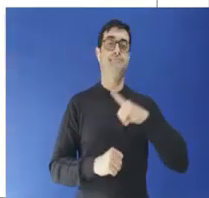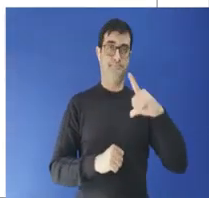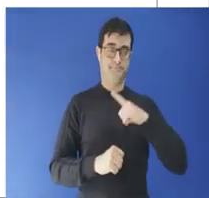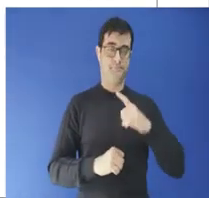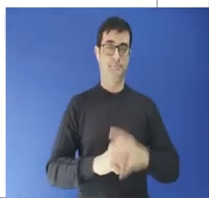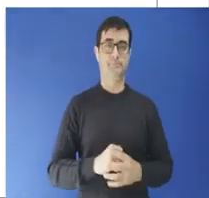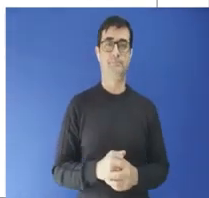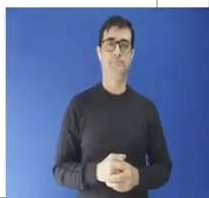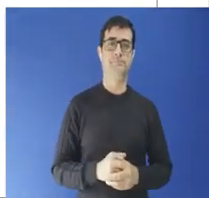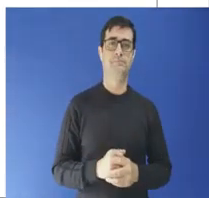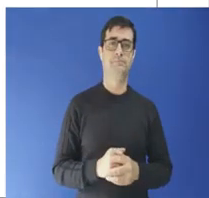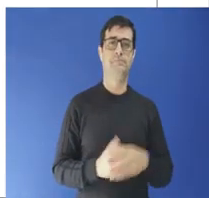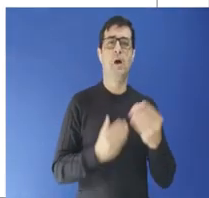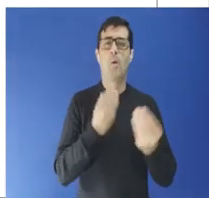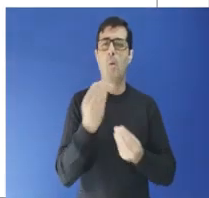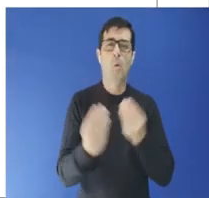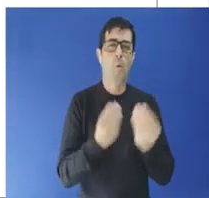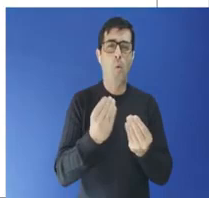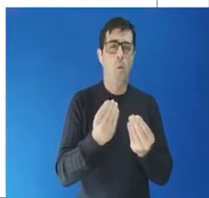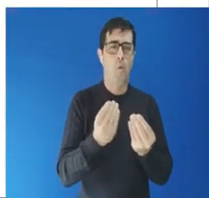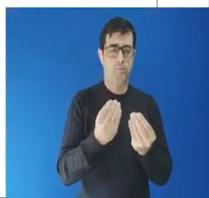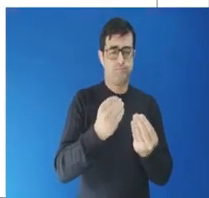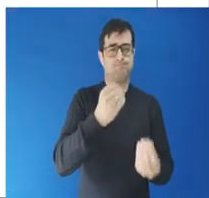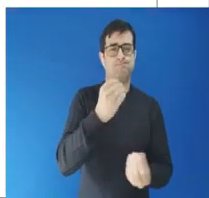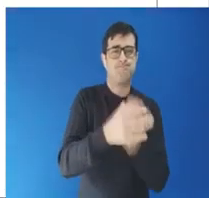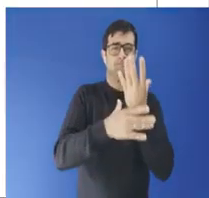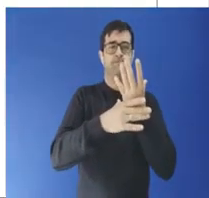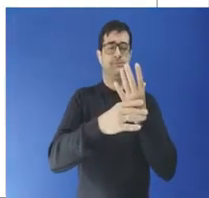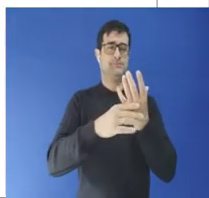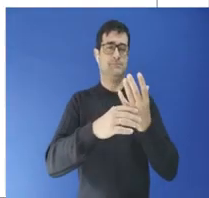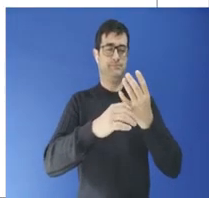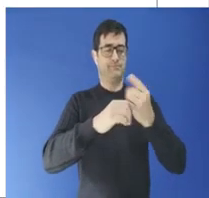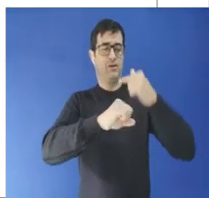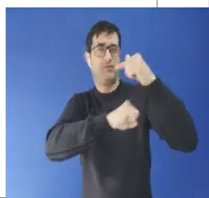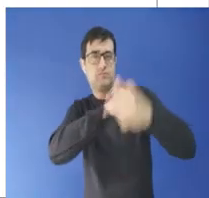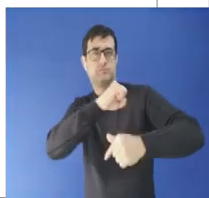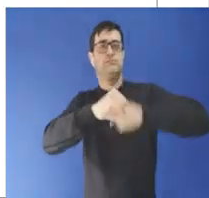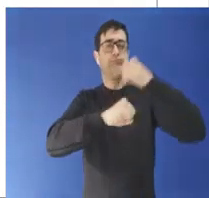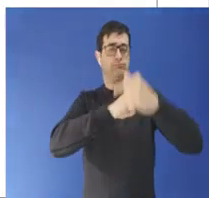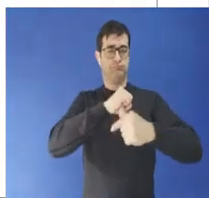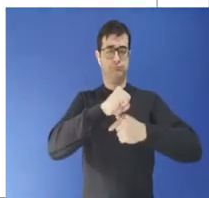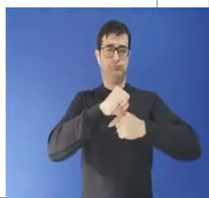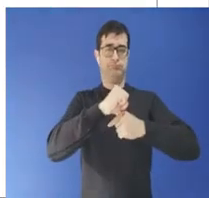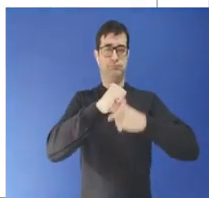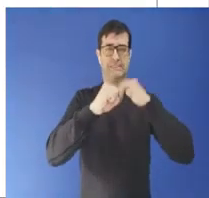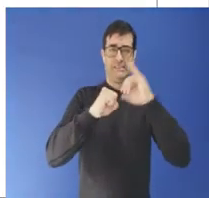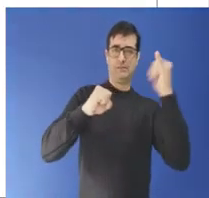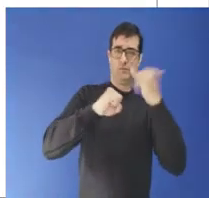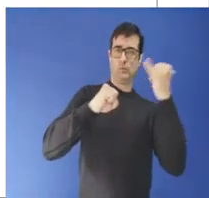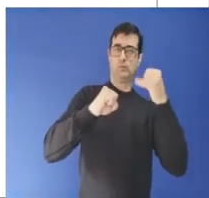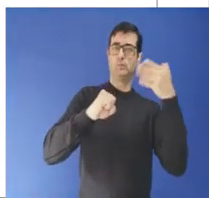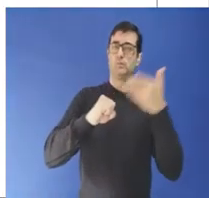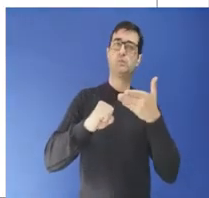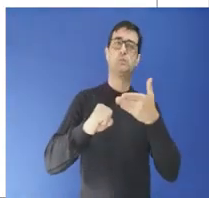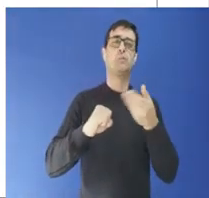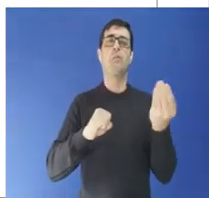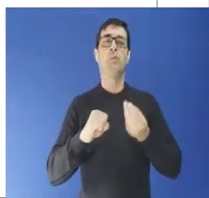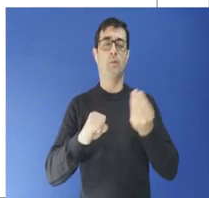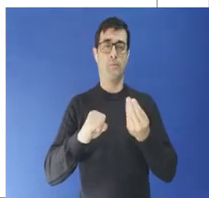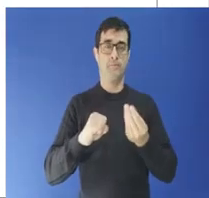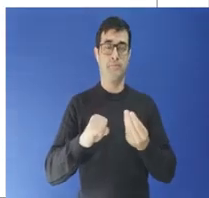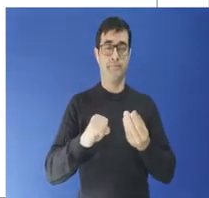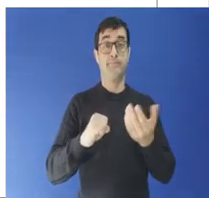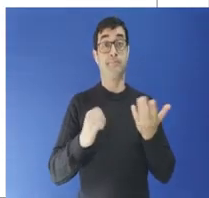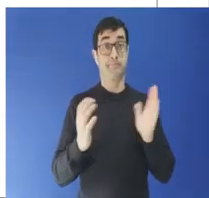como vai se dar a formação dessas espécies carregadas? Então, no caso dos cátions,